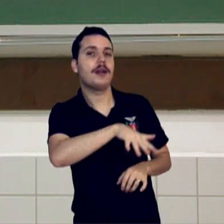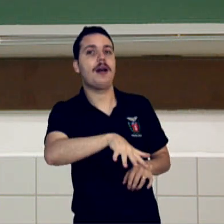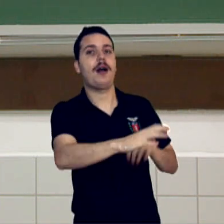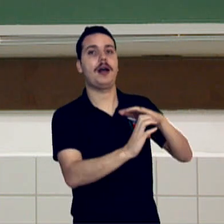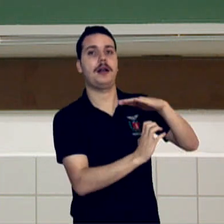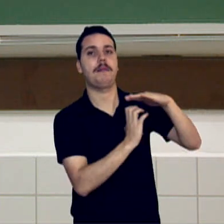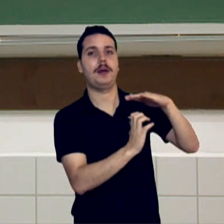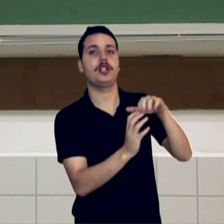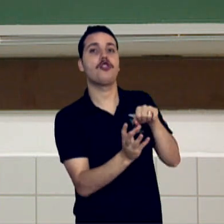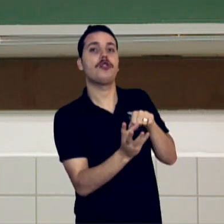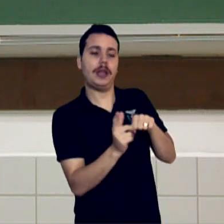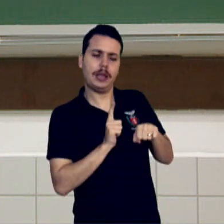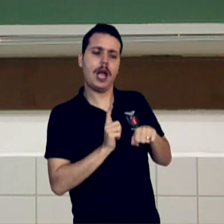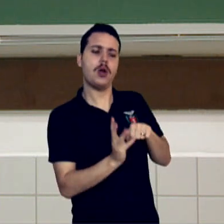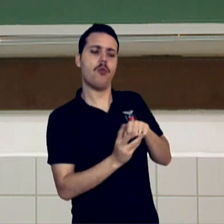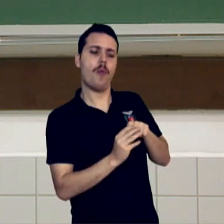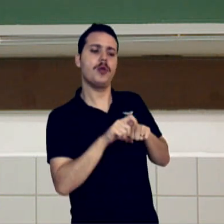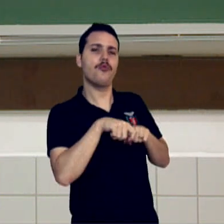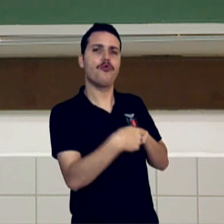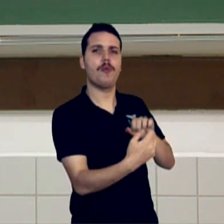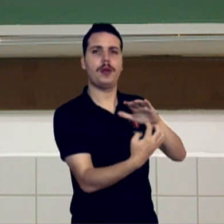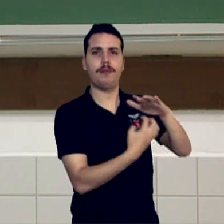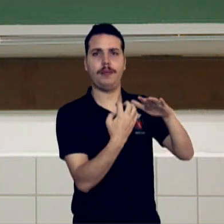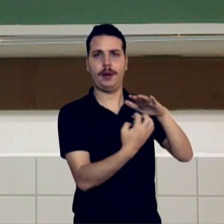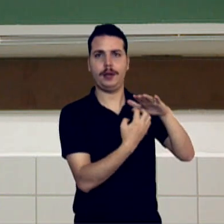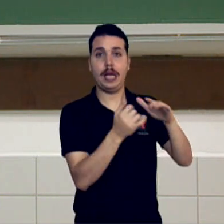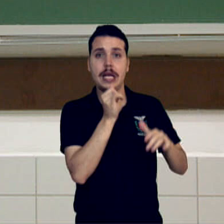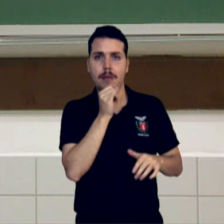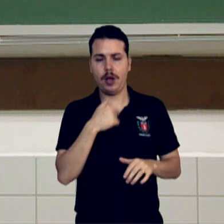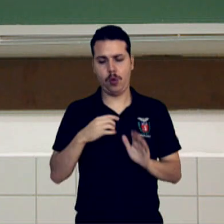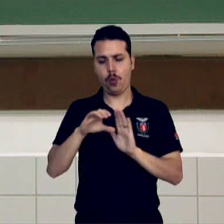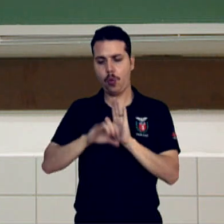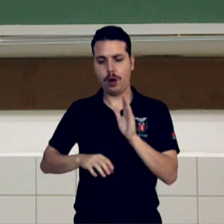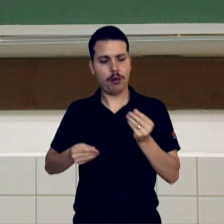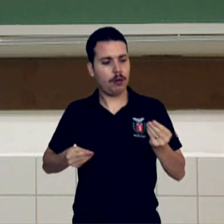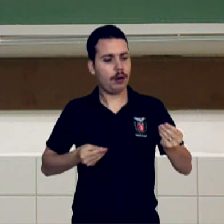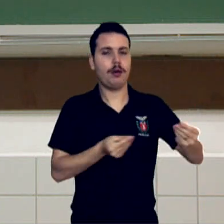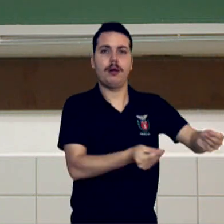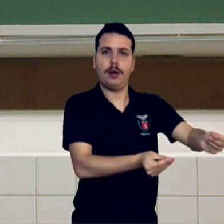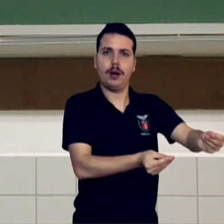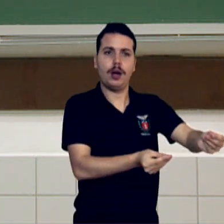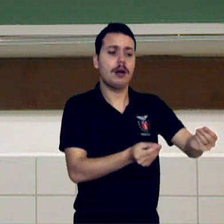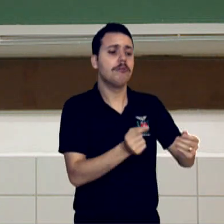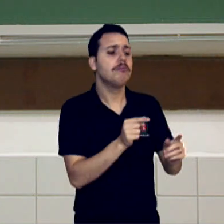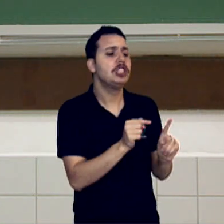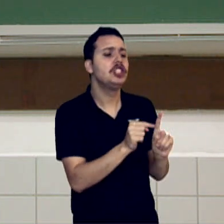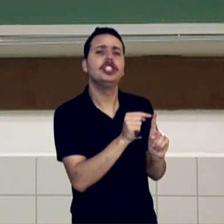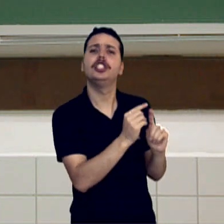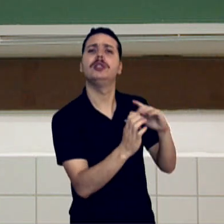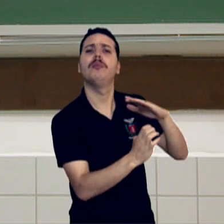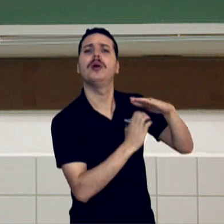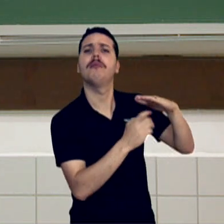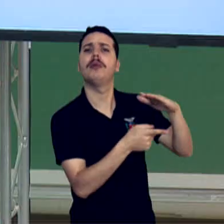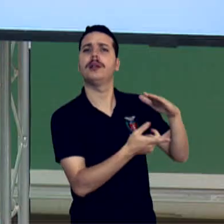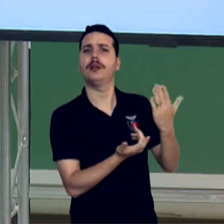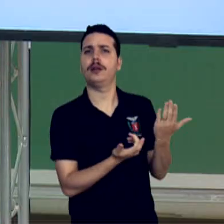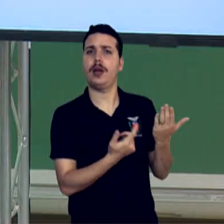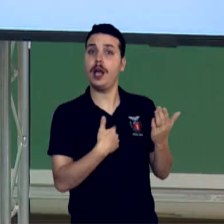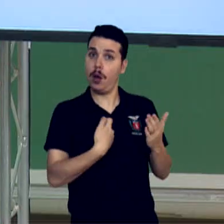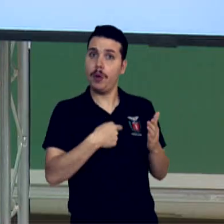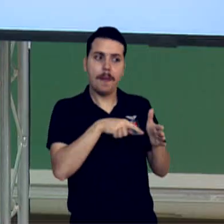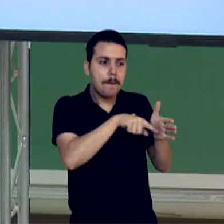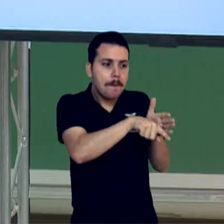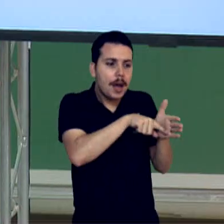você, ao enviar um currículo, você tem que pensar para que tipo de empresa você está enviando. Você tem que